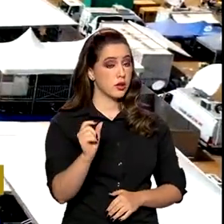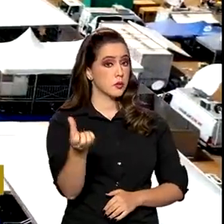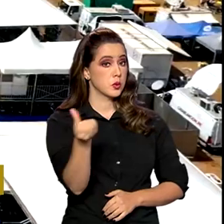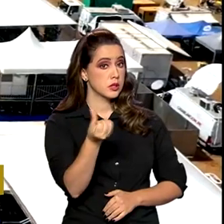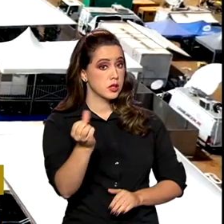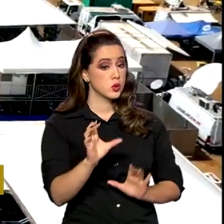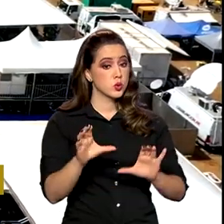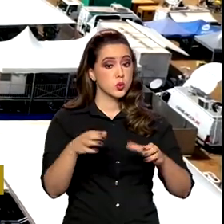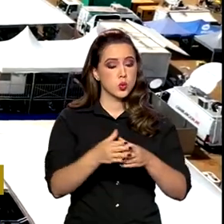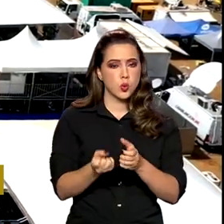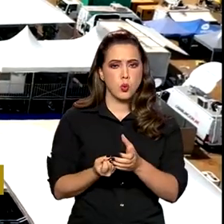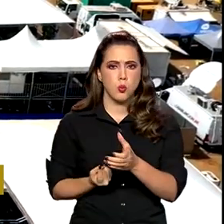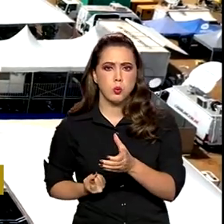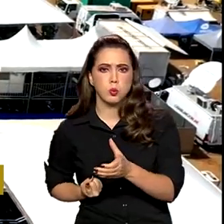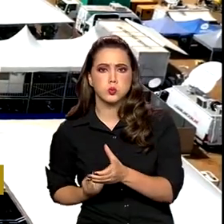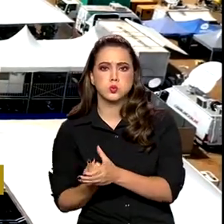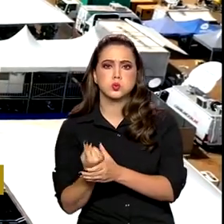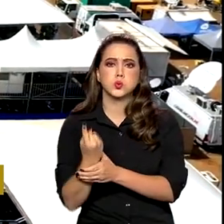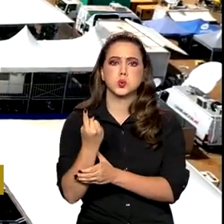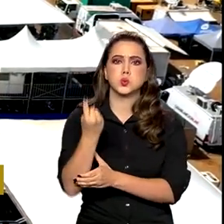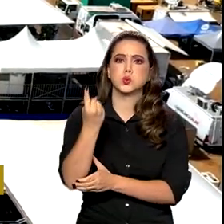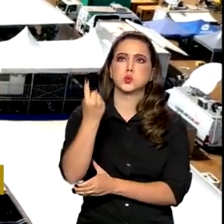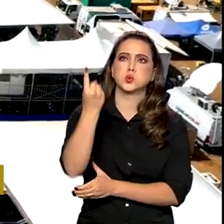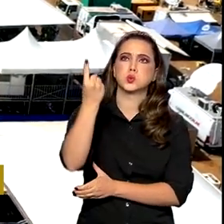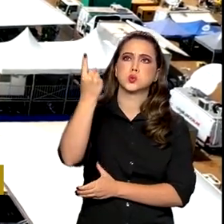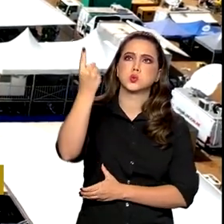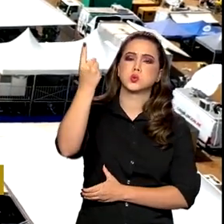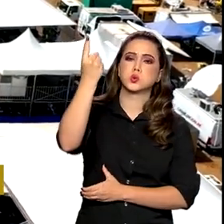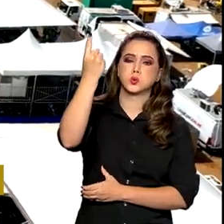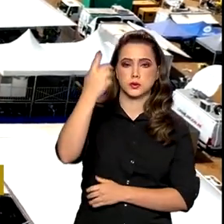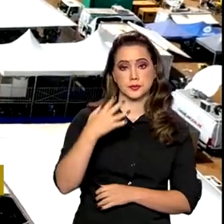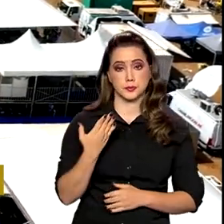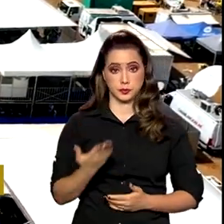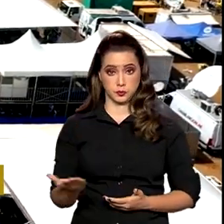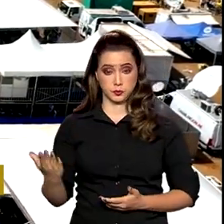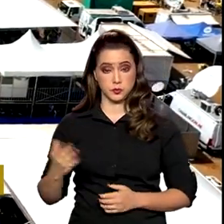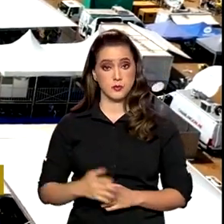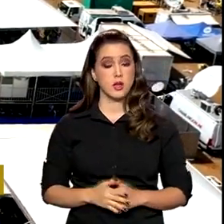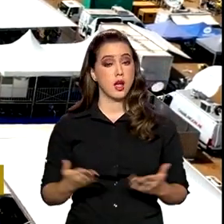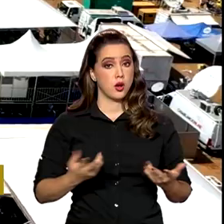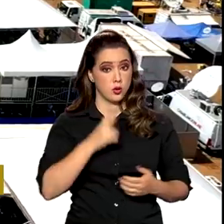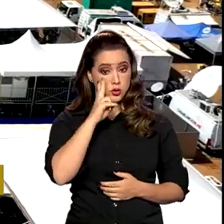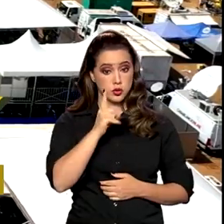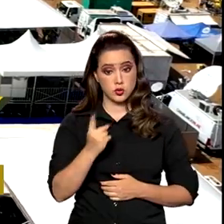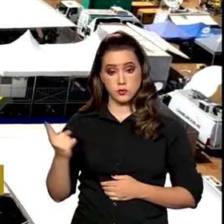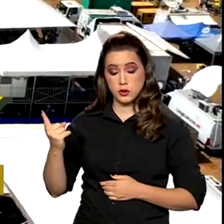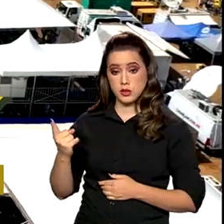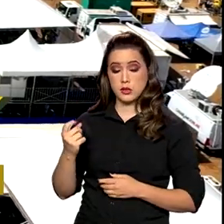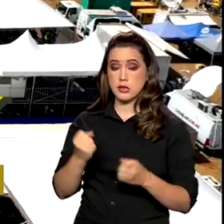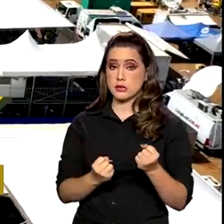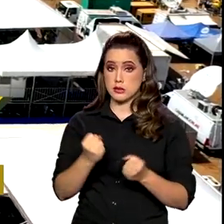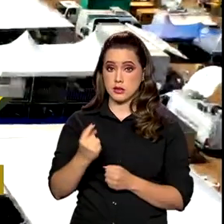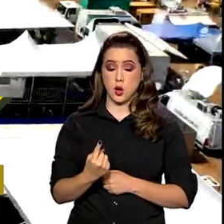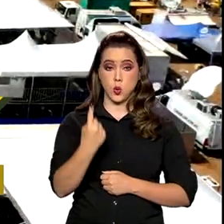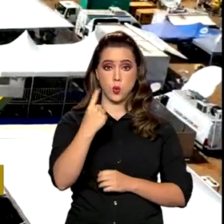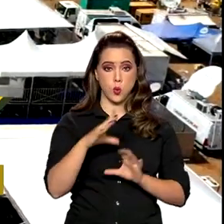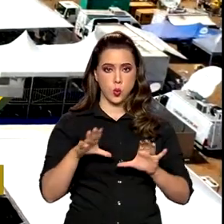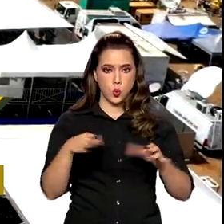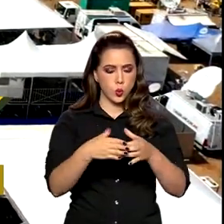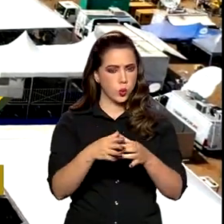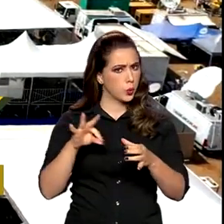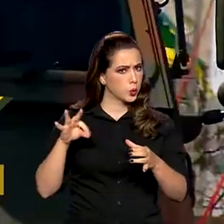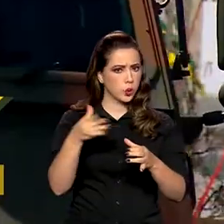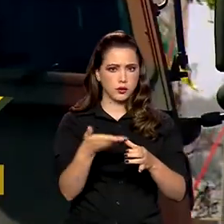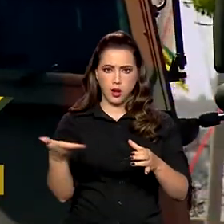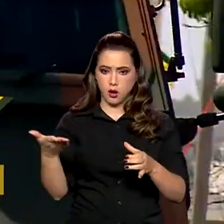de Mísseis e Foguetes e o 16º Grupo de Mísseis e Foguetes. Neste grupamento desfilam uma bateria completa de